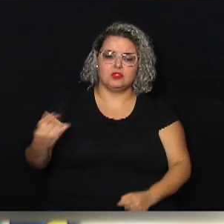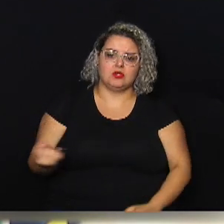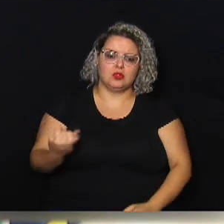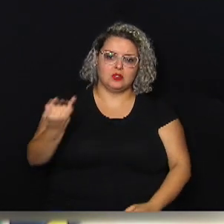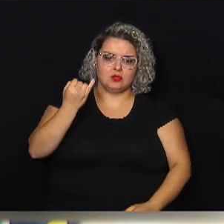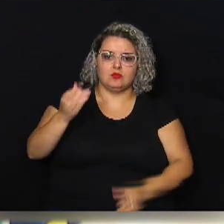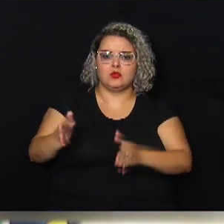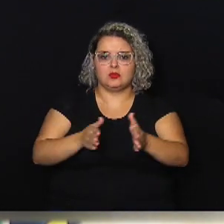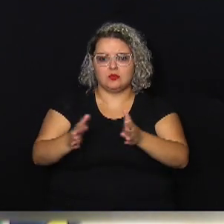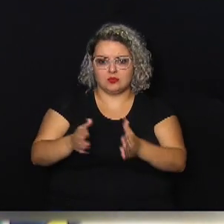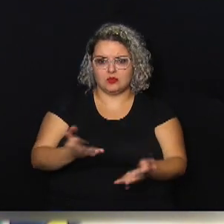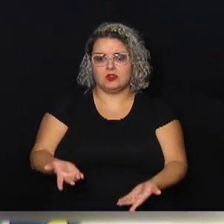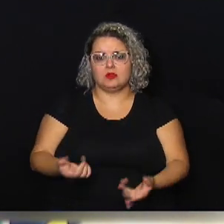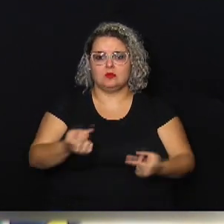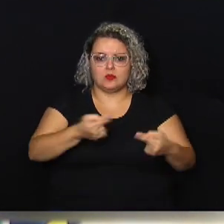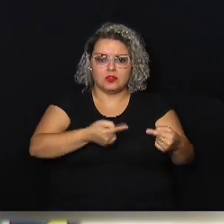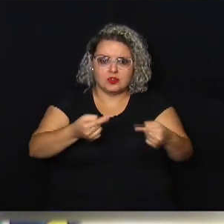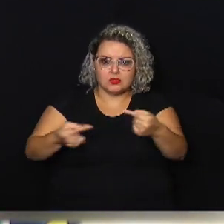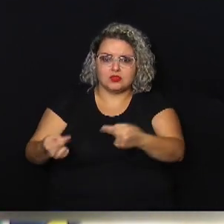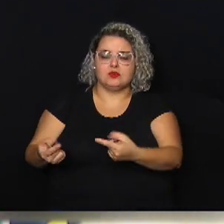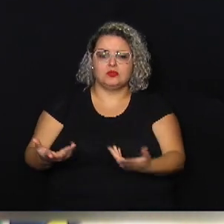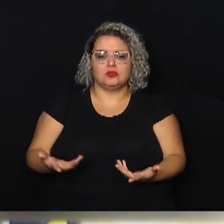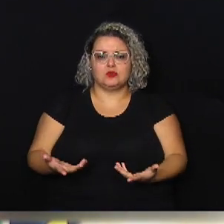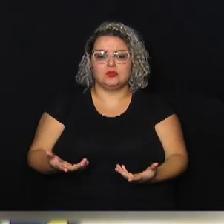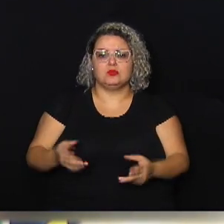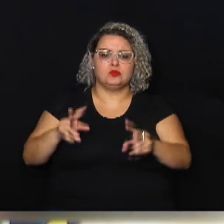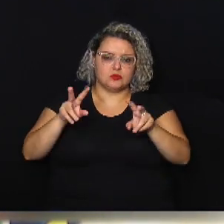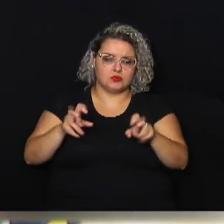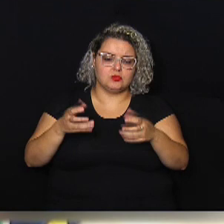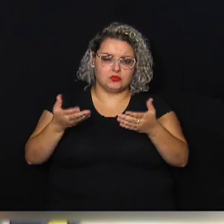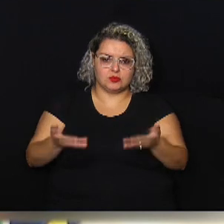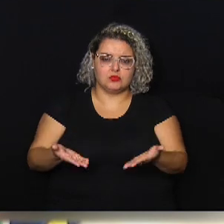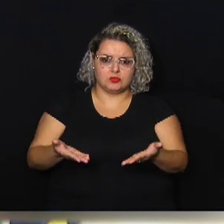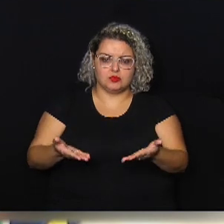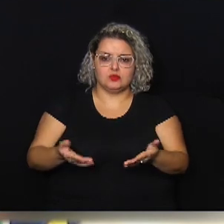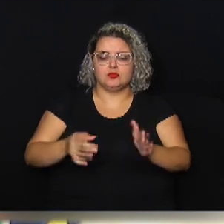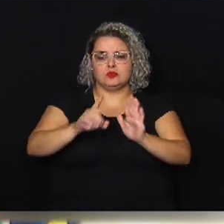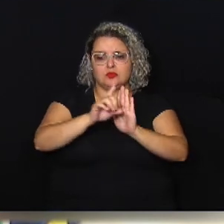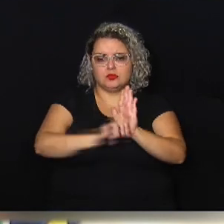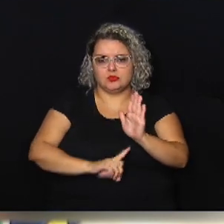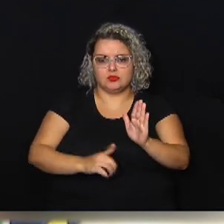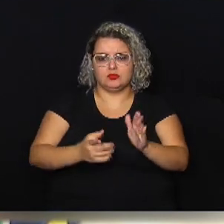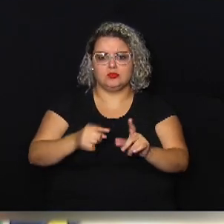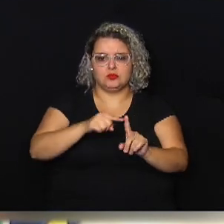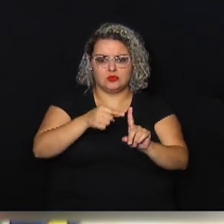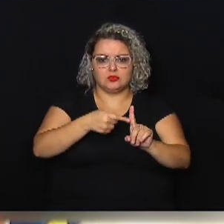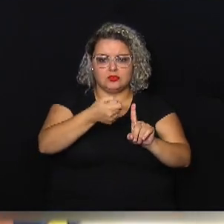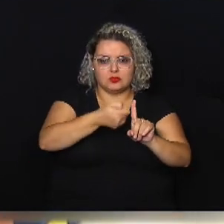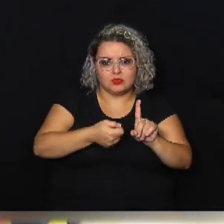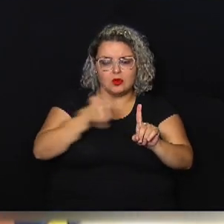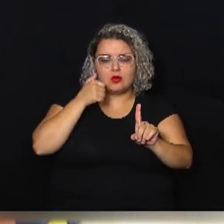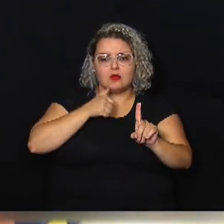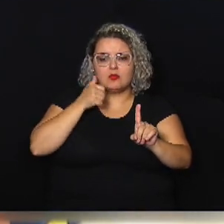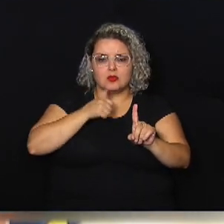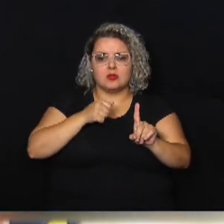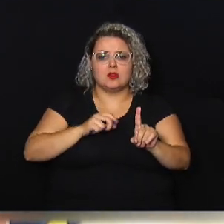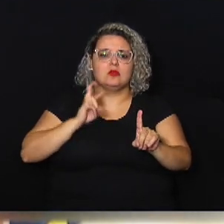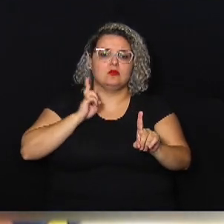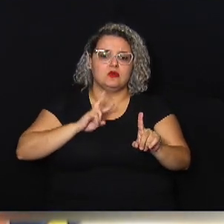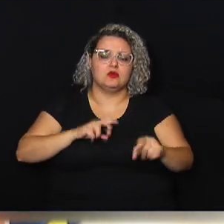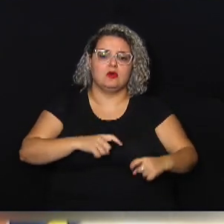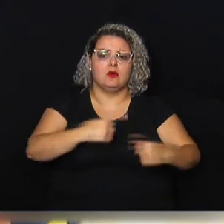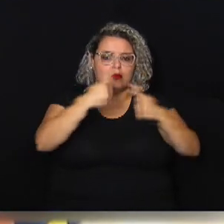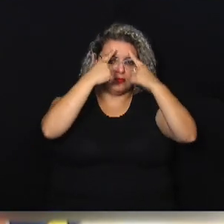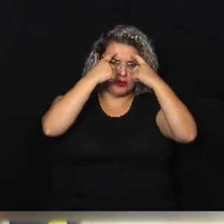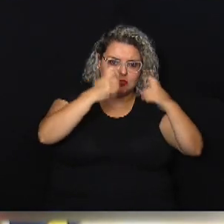momento em que essa casa debate e discute o tema do direito ao aborto para as mulheres vítimas de violência sexual, então